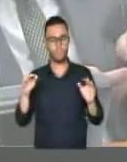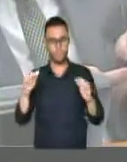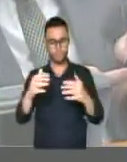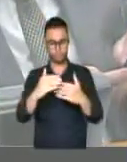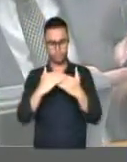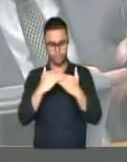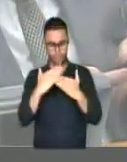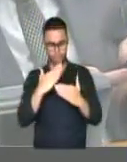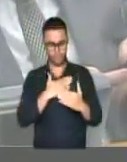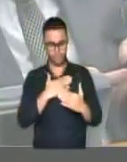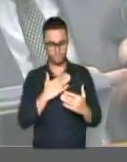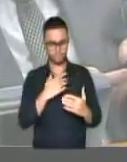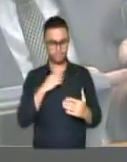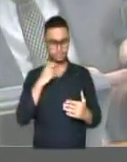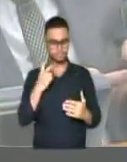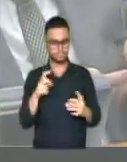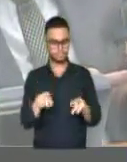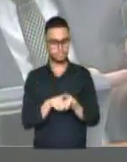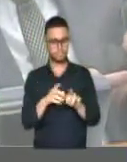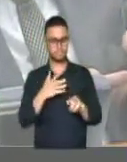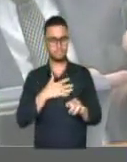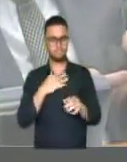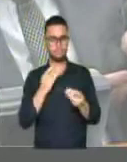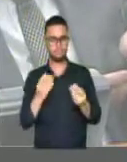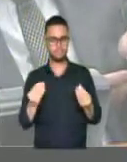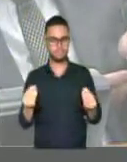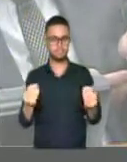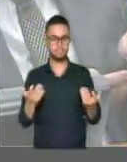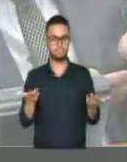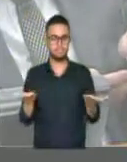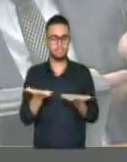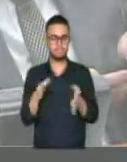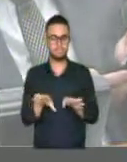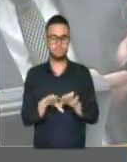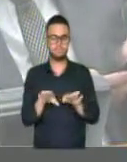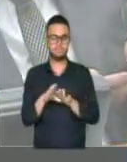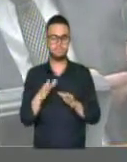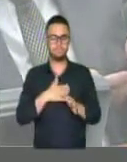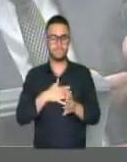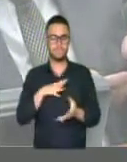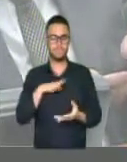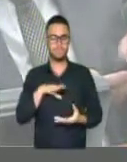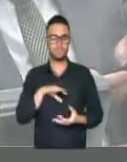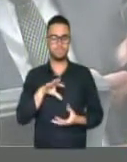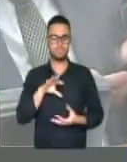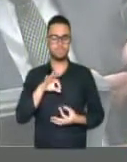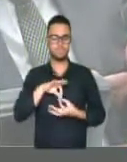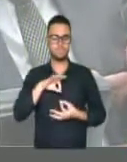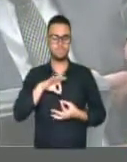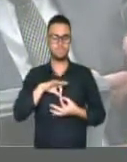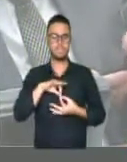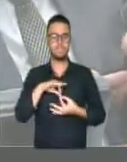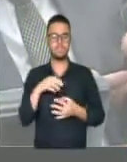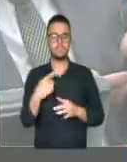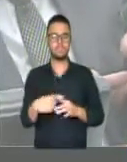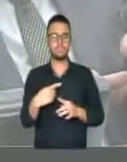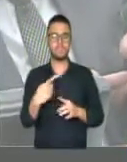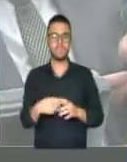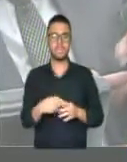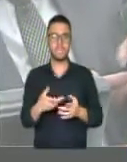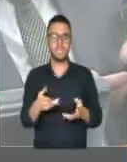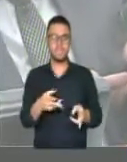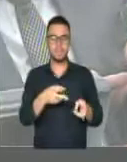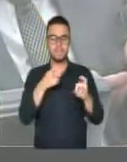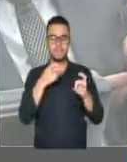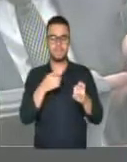a minha sensibilidade. E agora ataca o meu espírito democrático, porque é